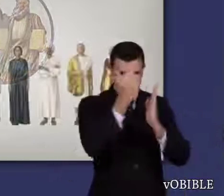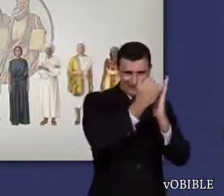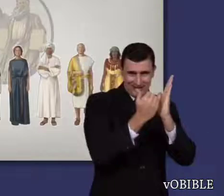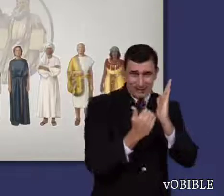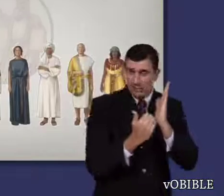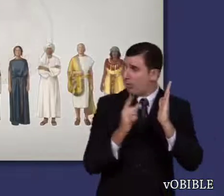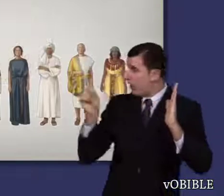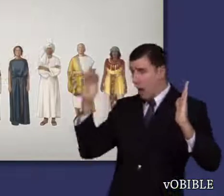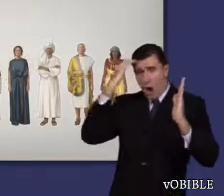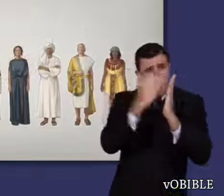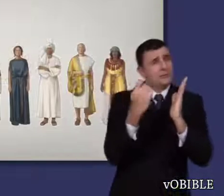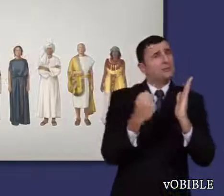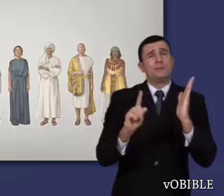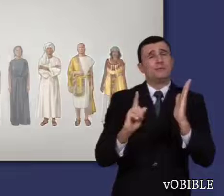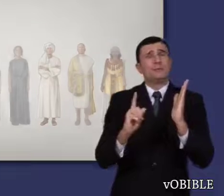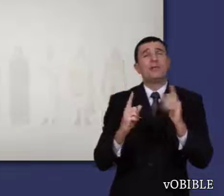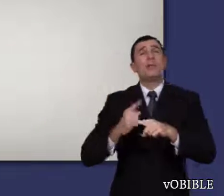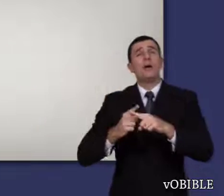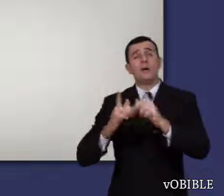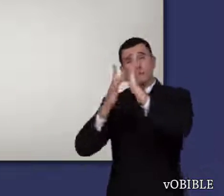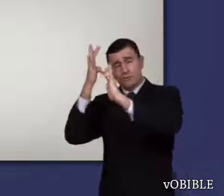os cristãos não precisam seguir essa lei.